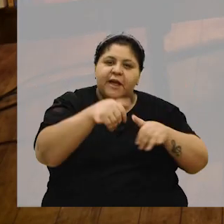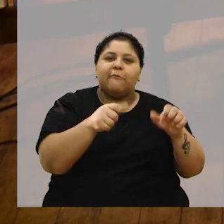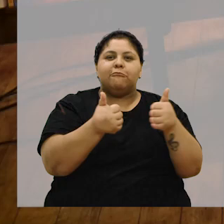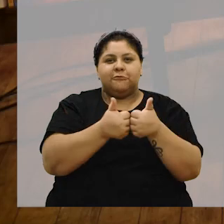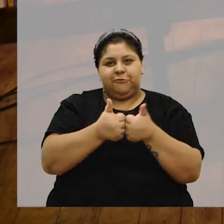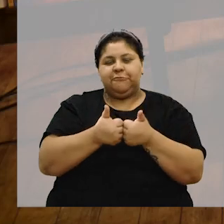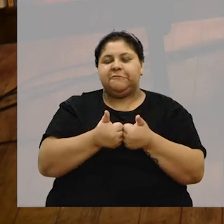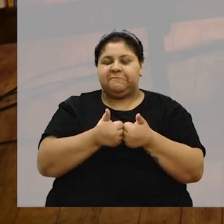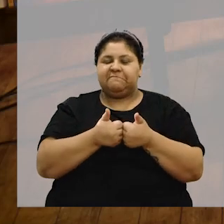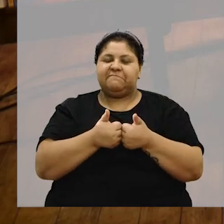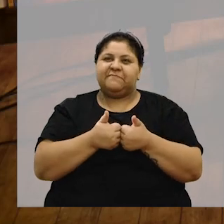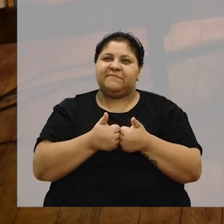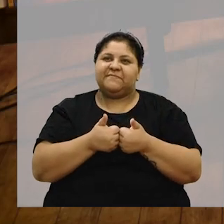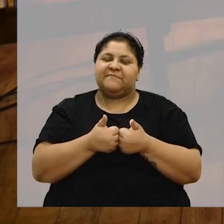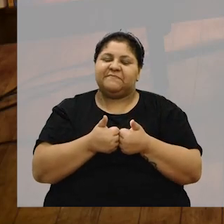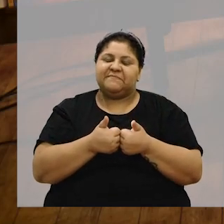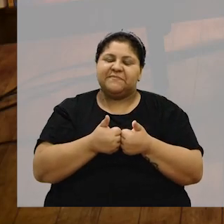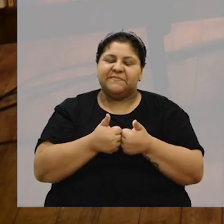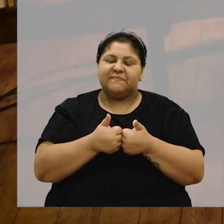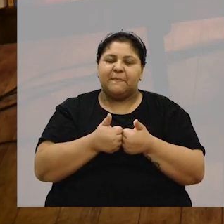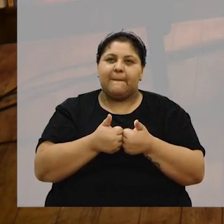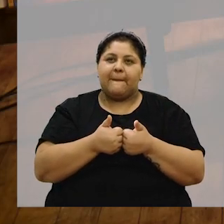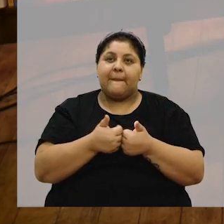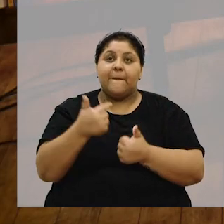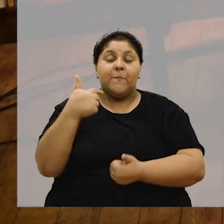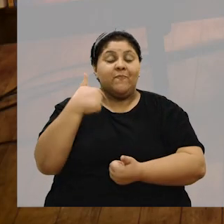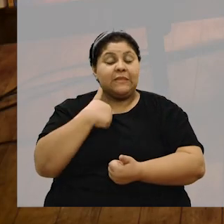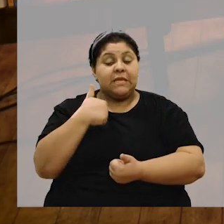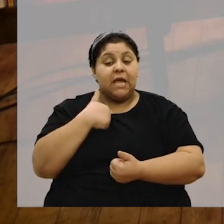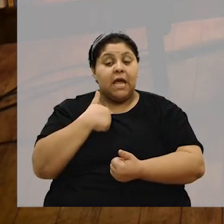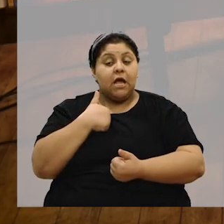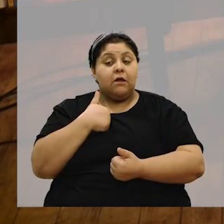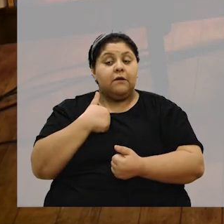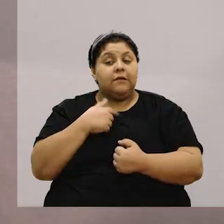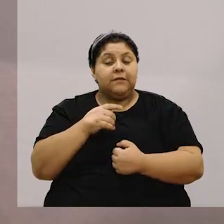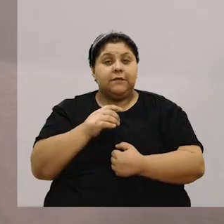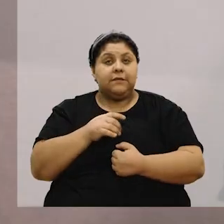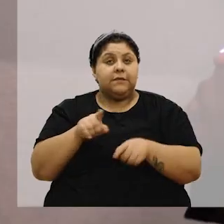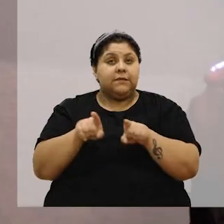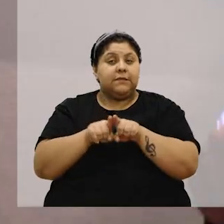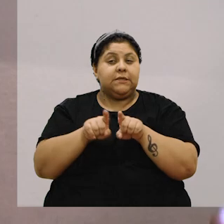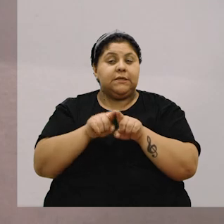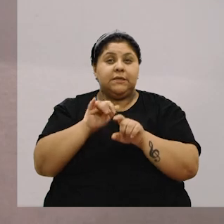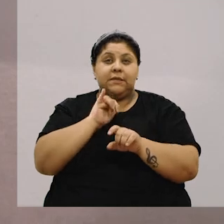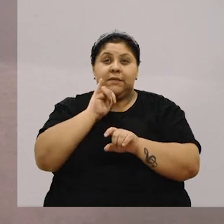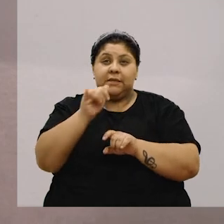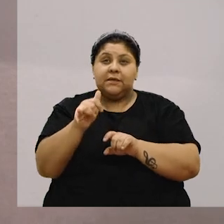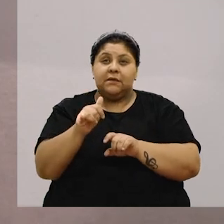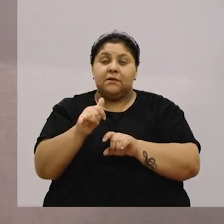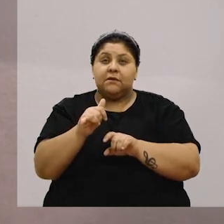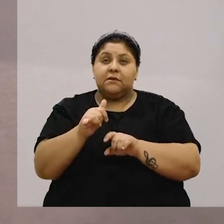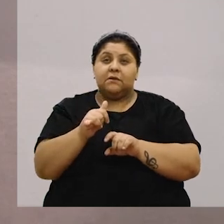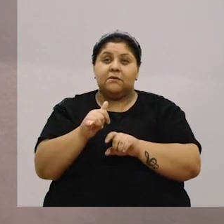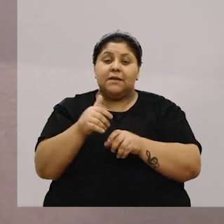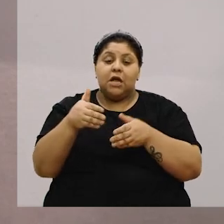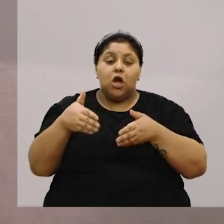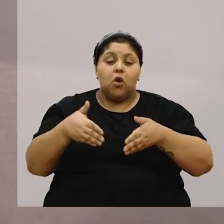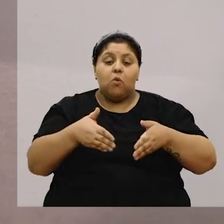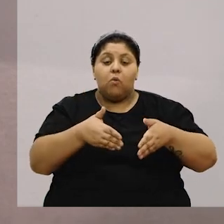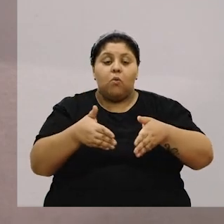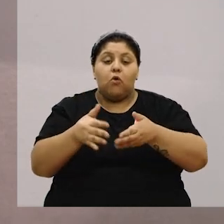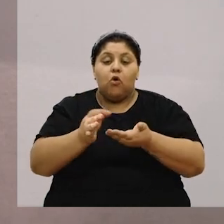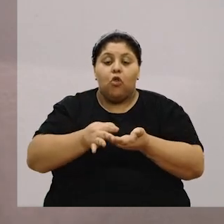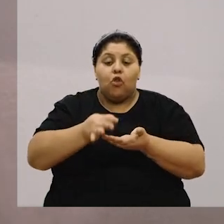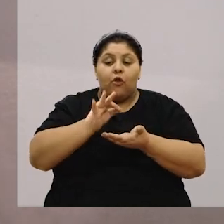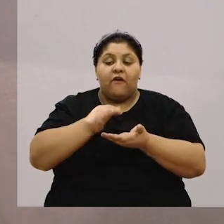aparece. Varia um pouquinho, mas o público vem aí. Eu vou também provocar vocês no sentido de rumos para